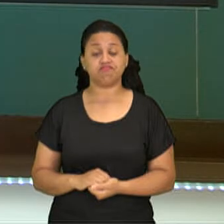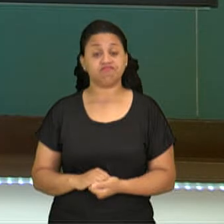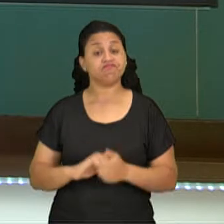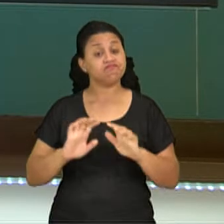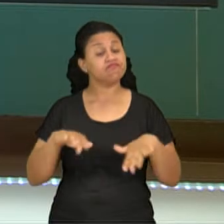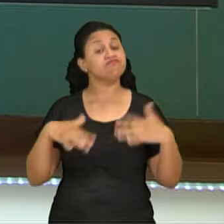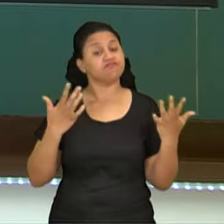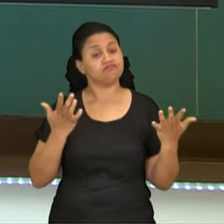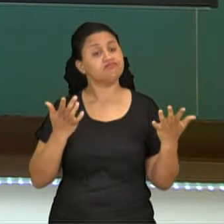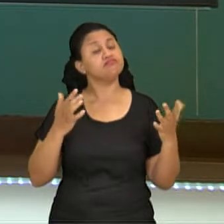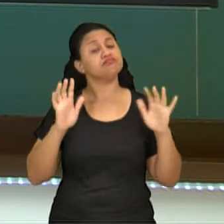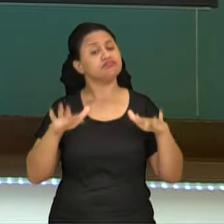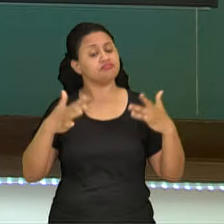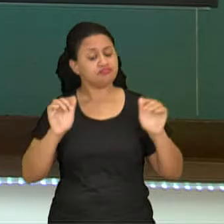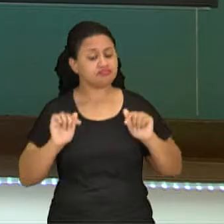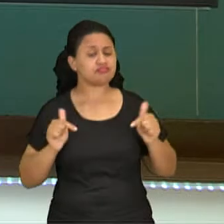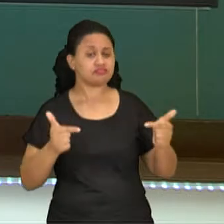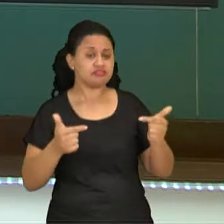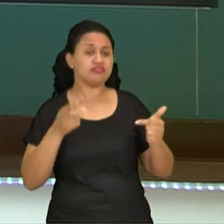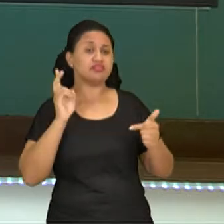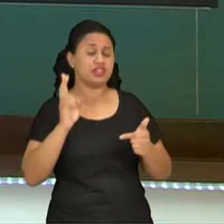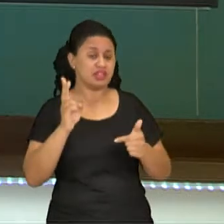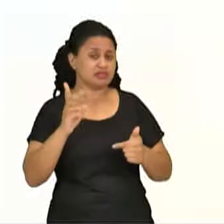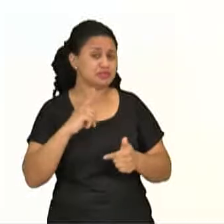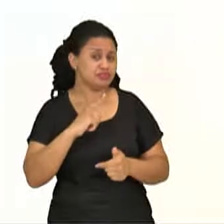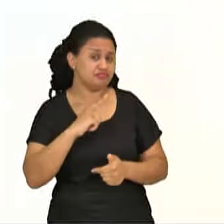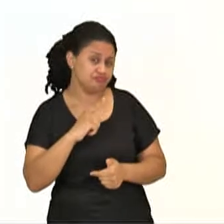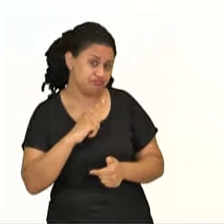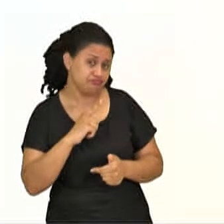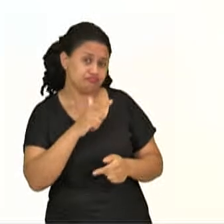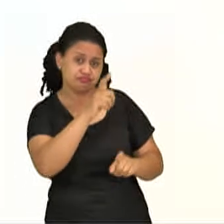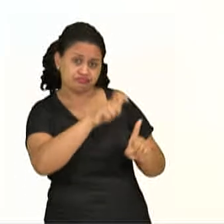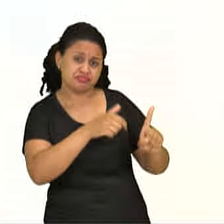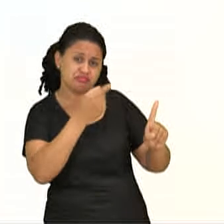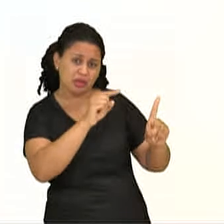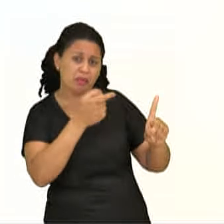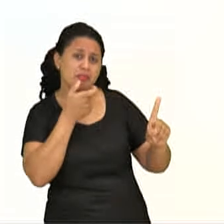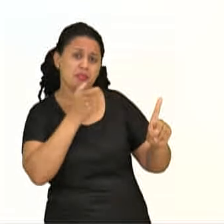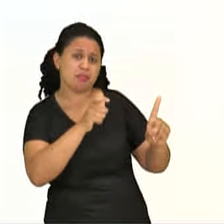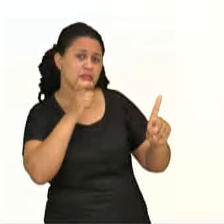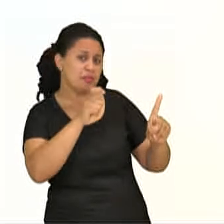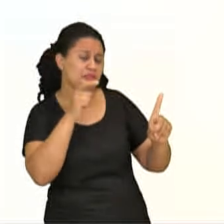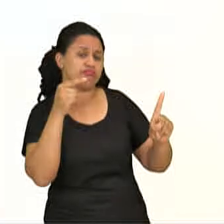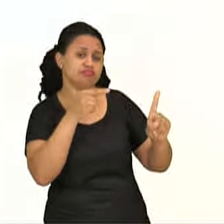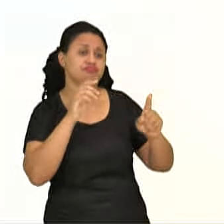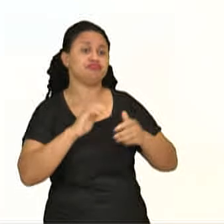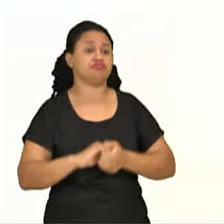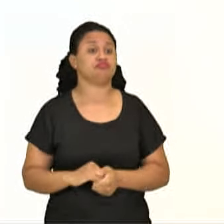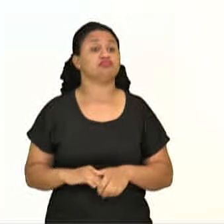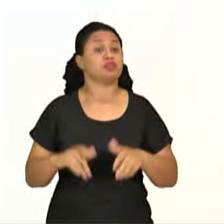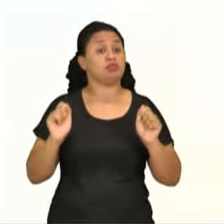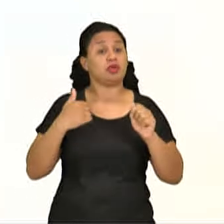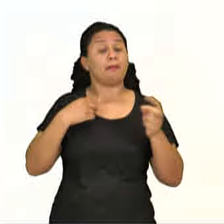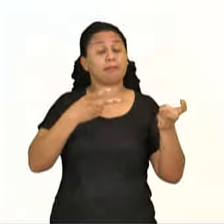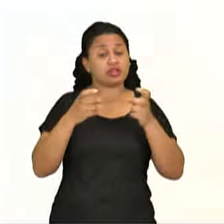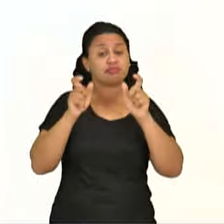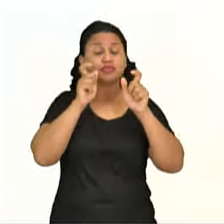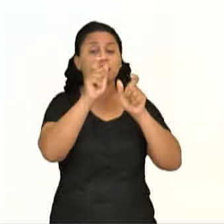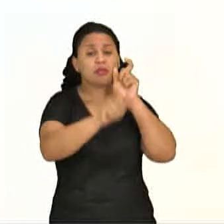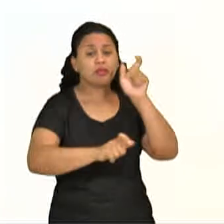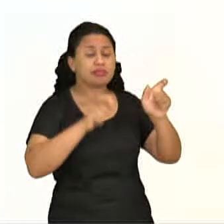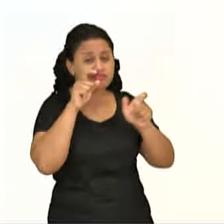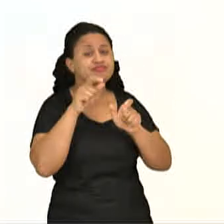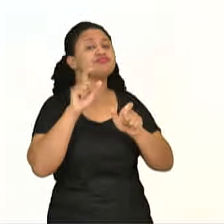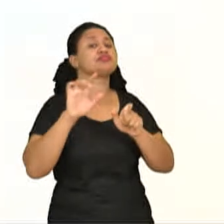Então, será que essas atitudes aconteciam com frequência? Vamos lá. Podemos perceber que os xingamentos ocorriam com